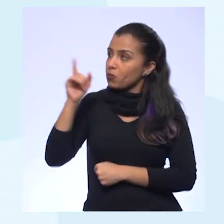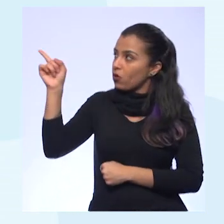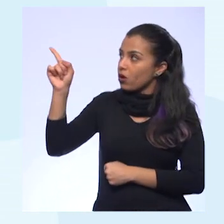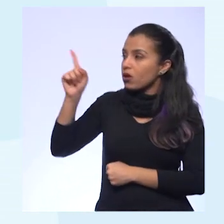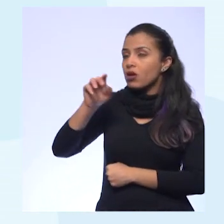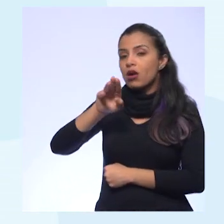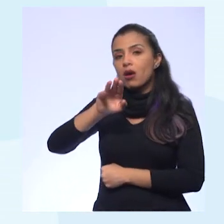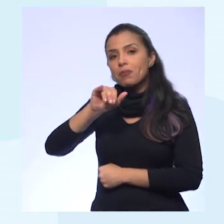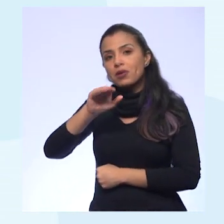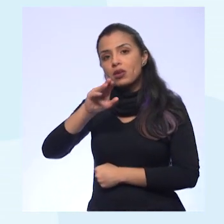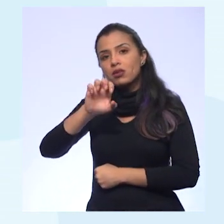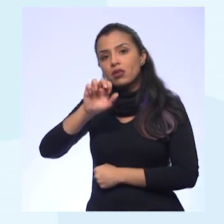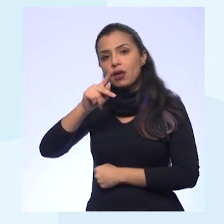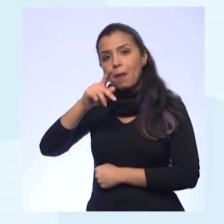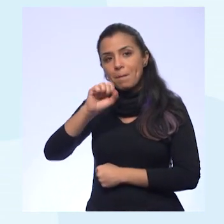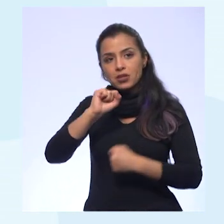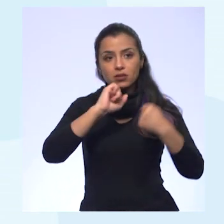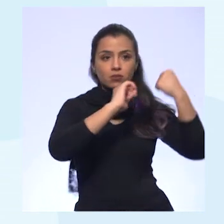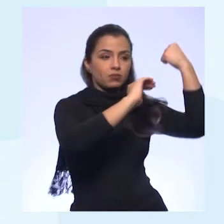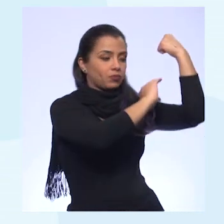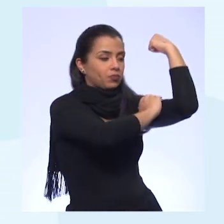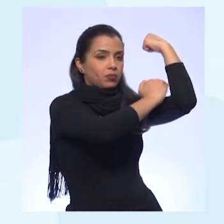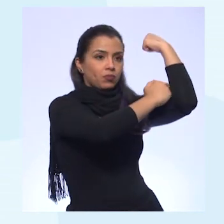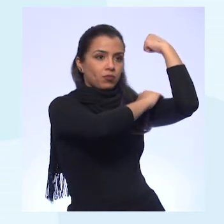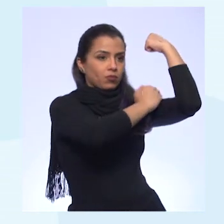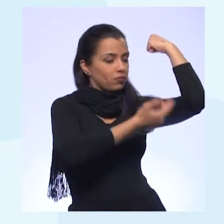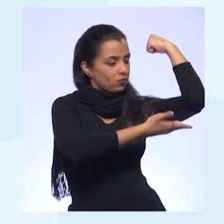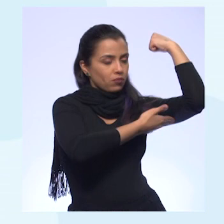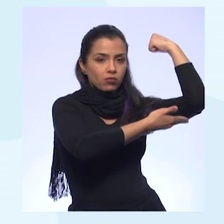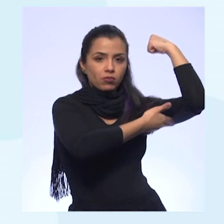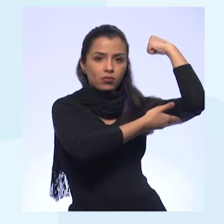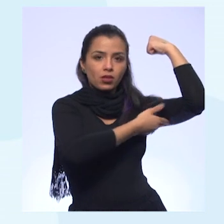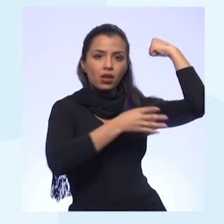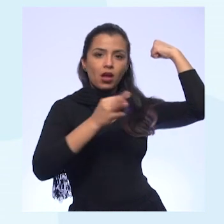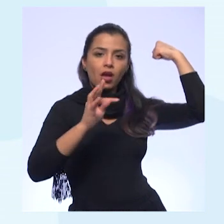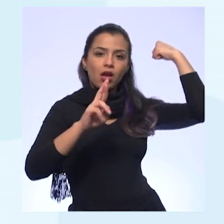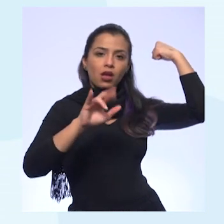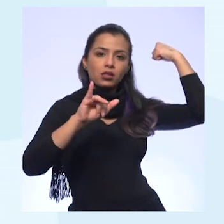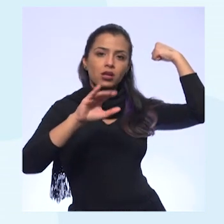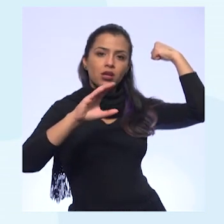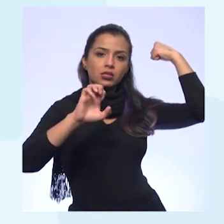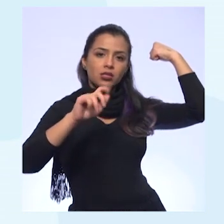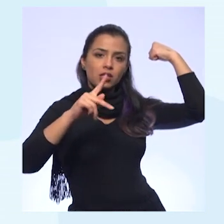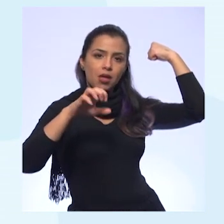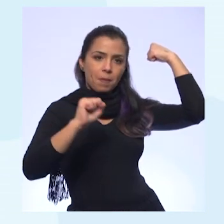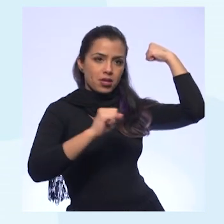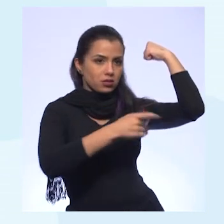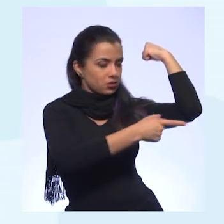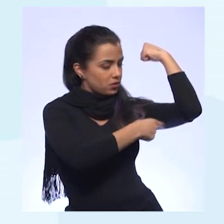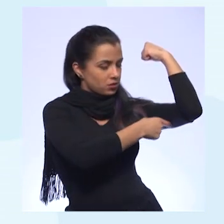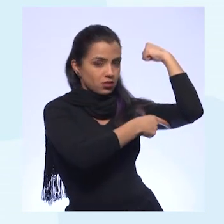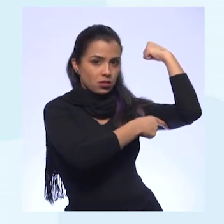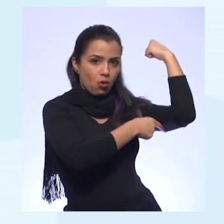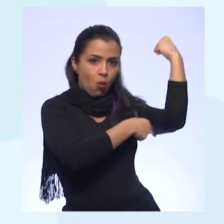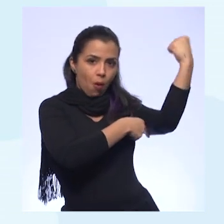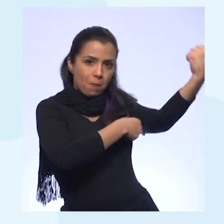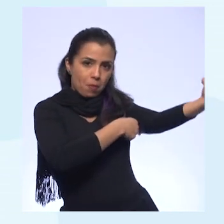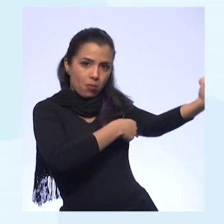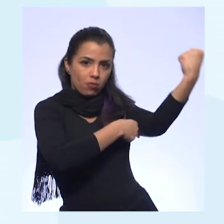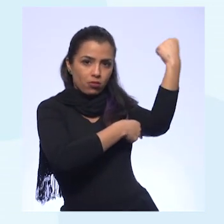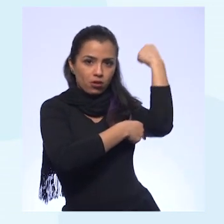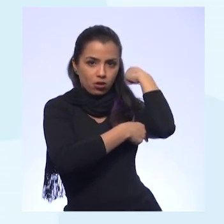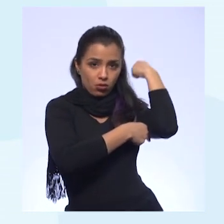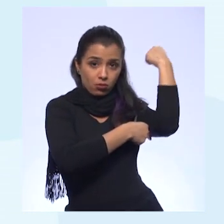e o tríceps. Nesse movimento que está representado aí, eu tenho o bíceps contraído, ele está fazendo um exercício ali com o